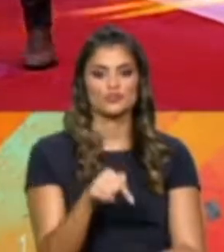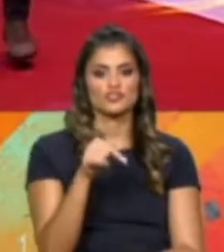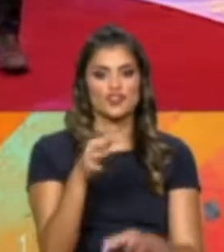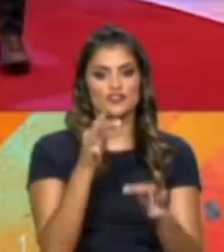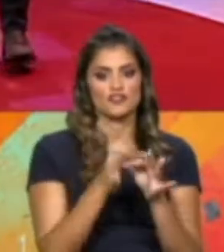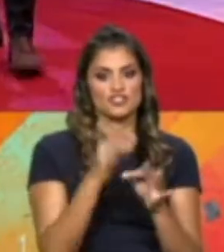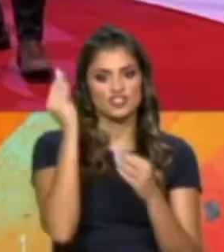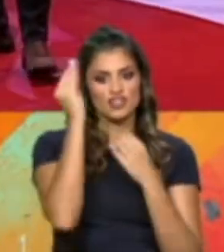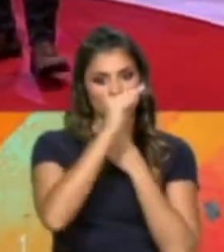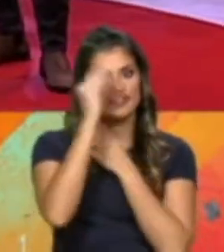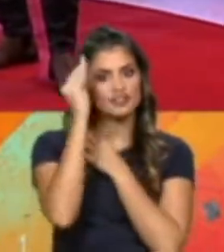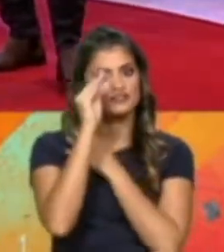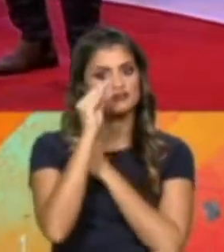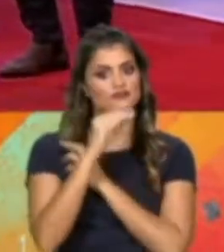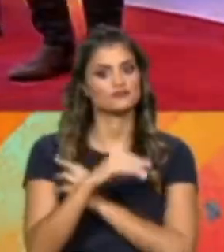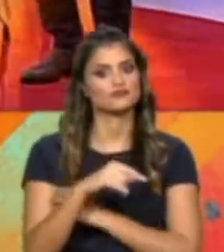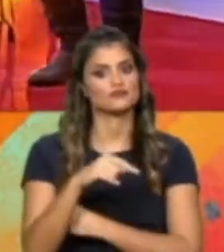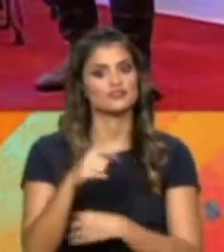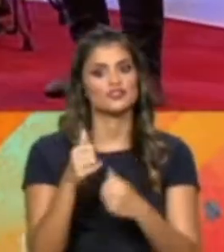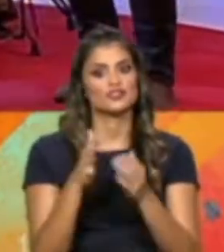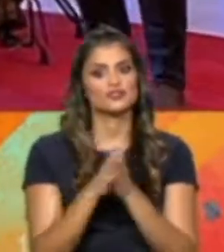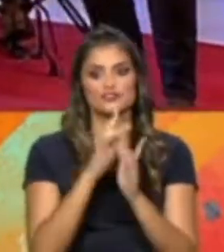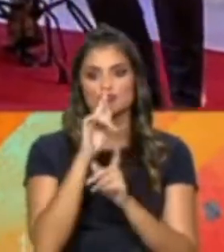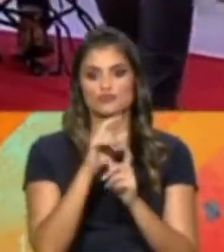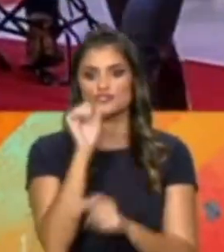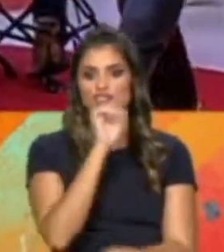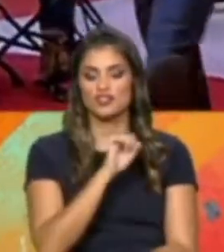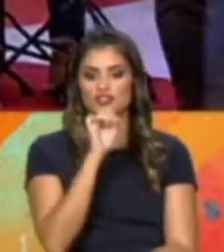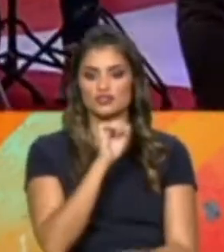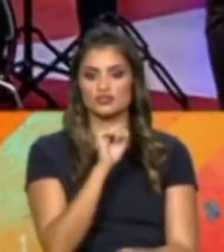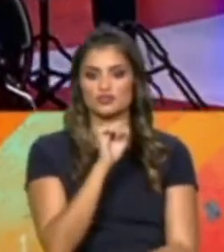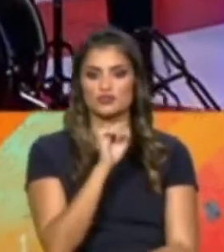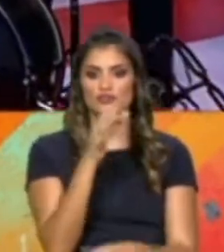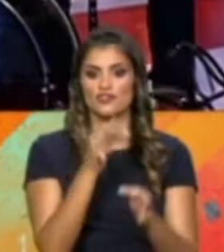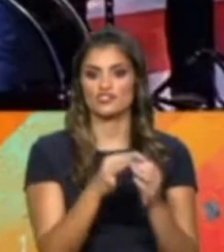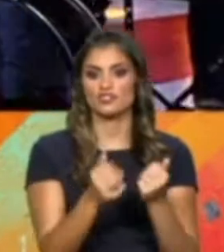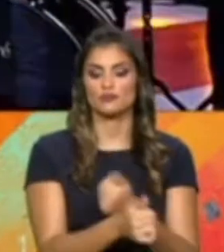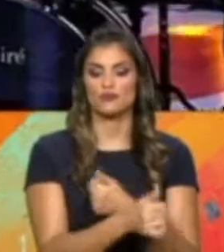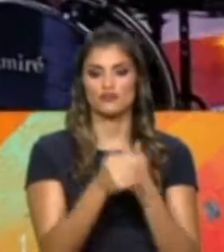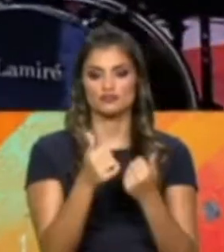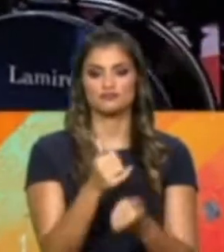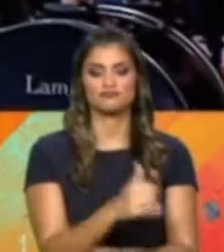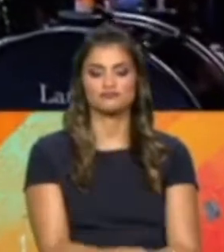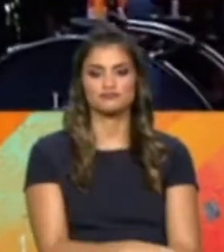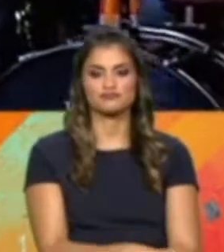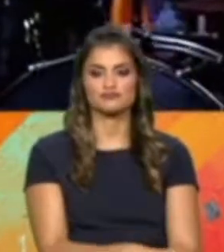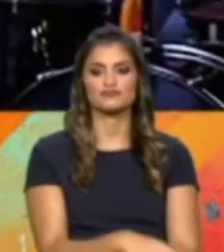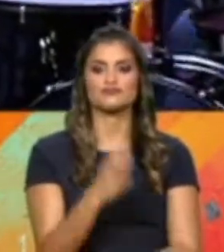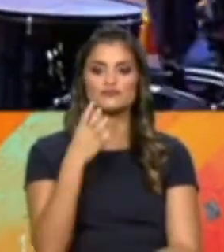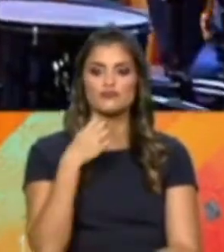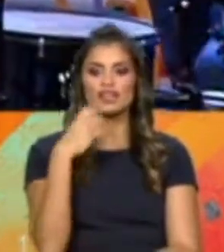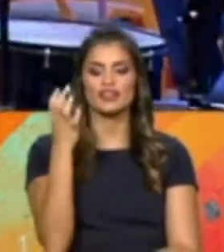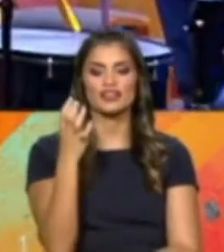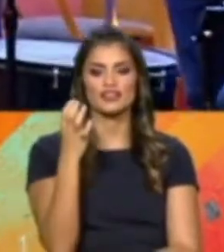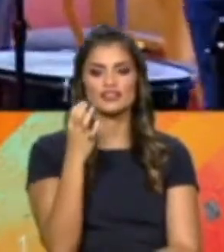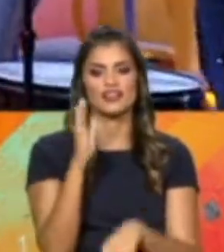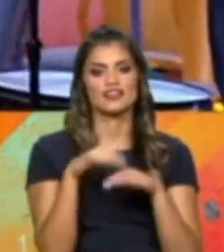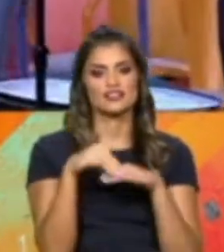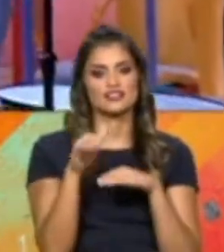Festa na aldeia, cá tudo canta, o arraial está bom demais. Grita, dança